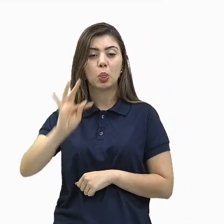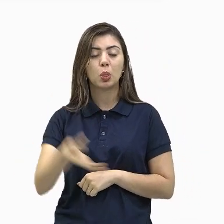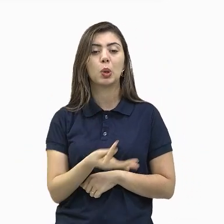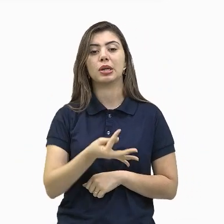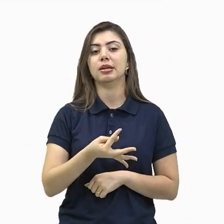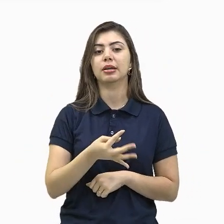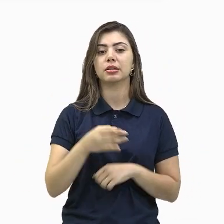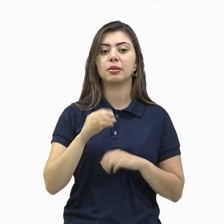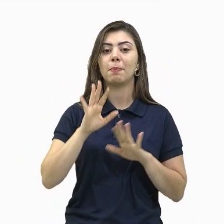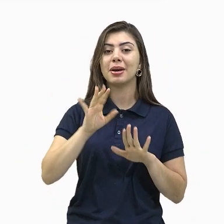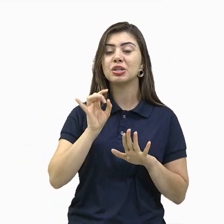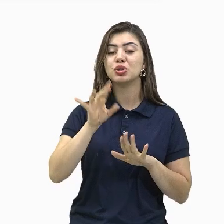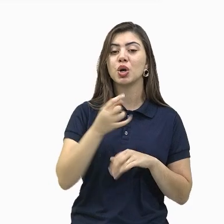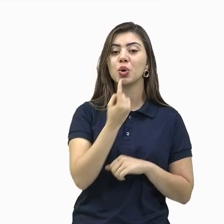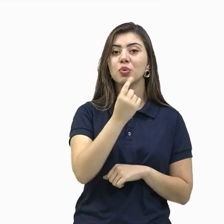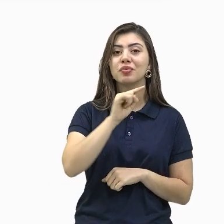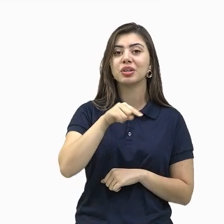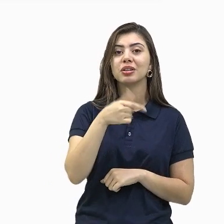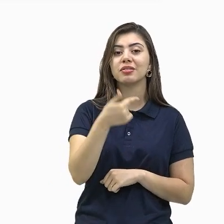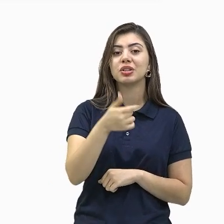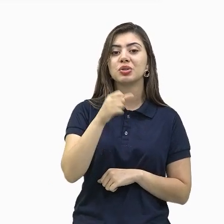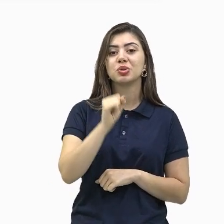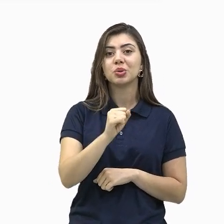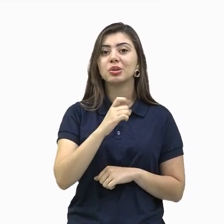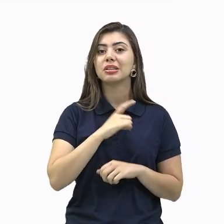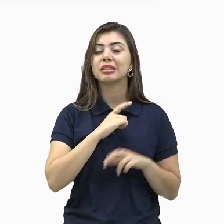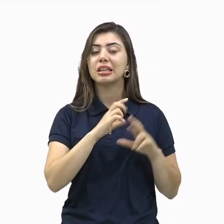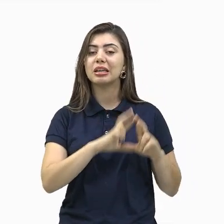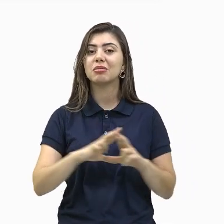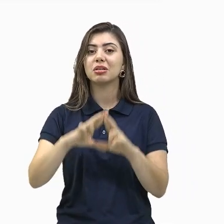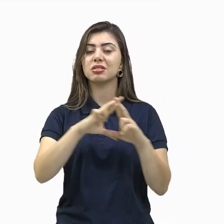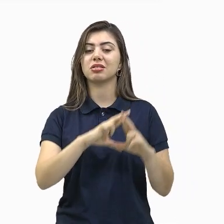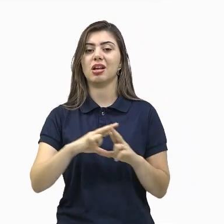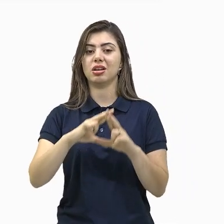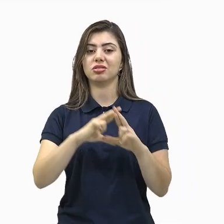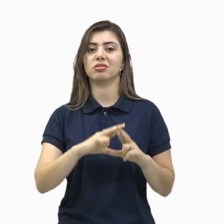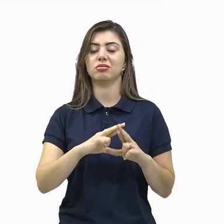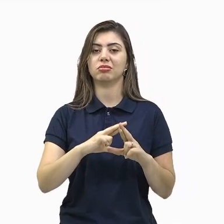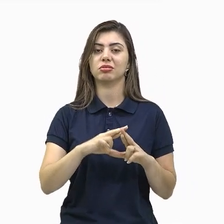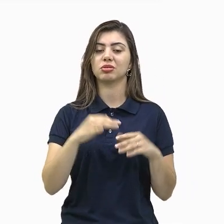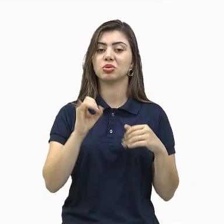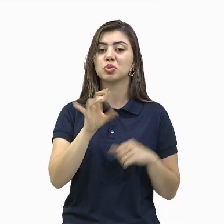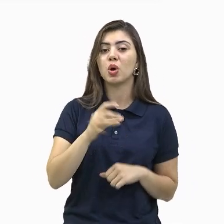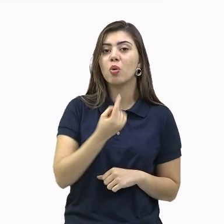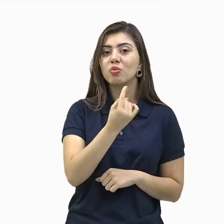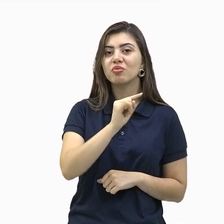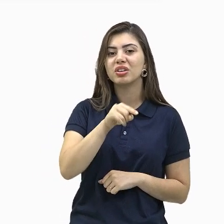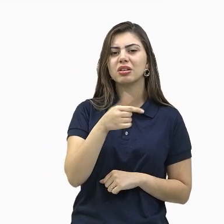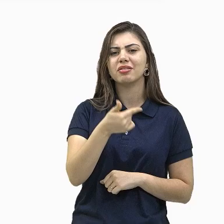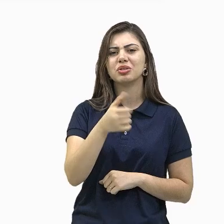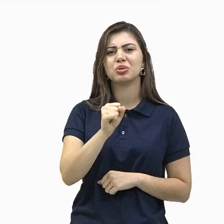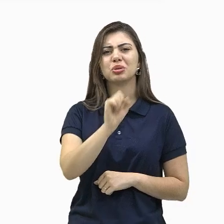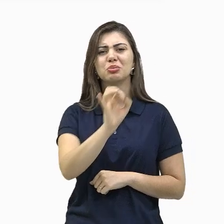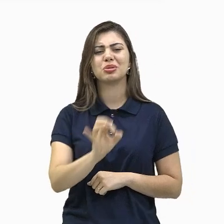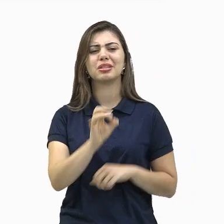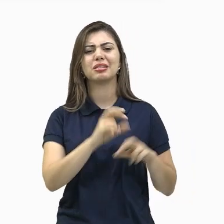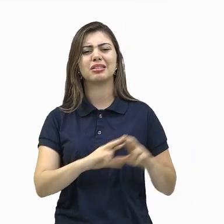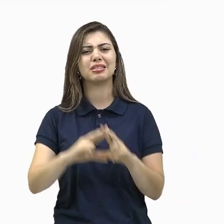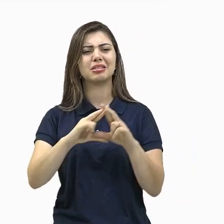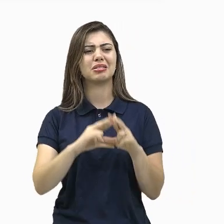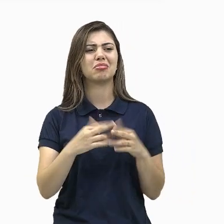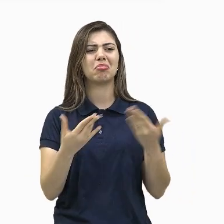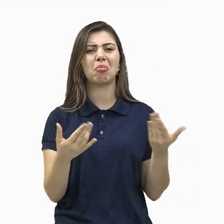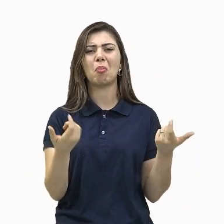1,28% desse total é feito a reciclagem. Ou seja, é uma proporção ínfima, quase nada.